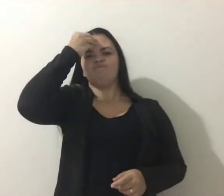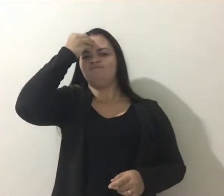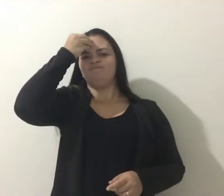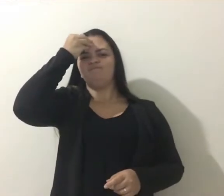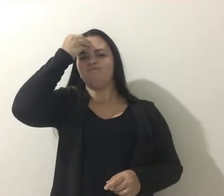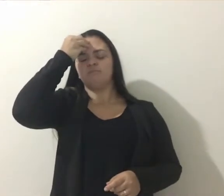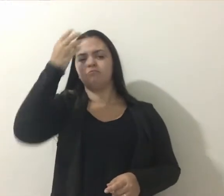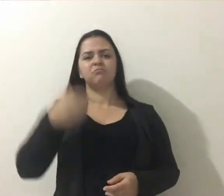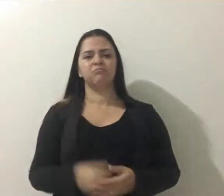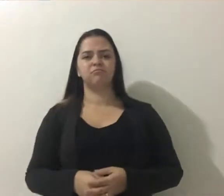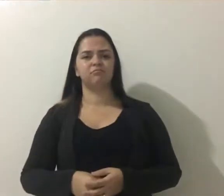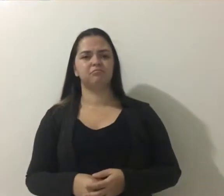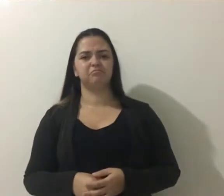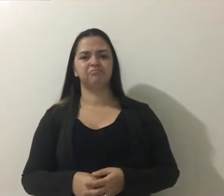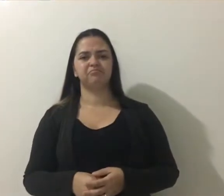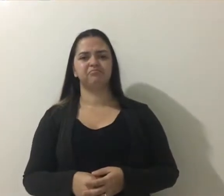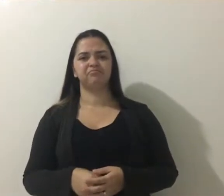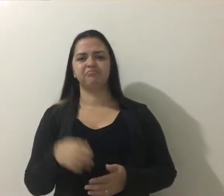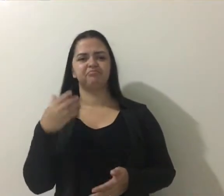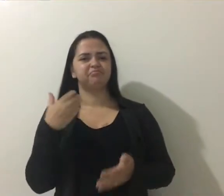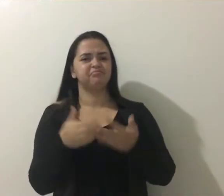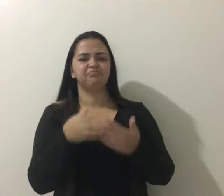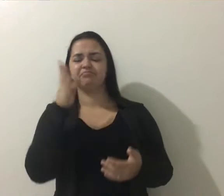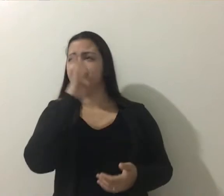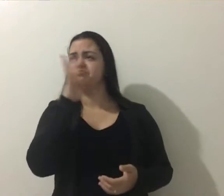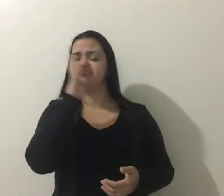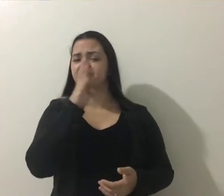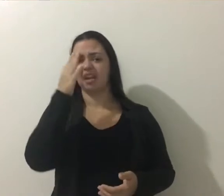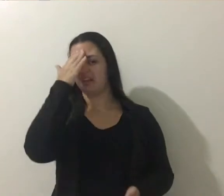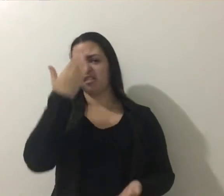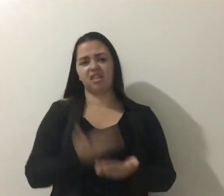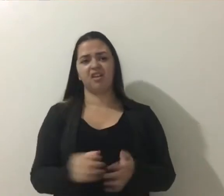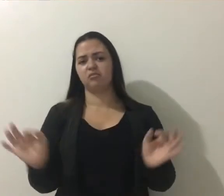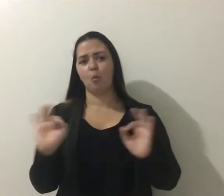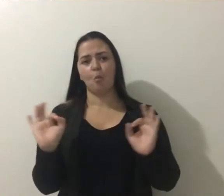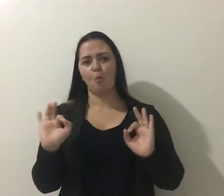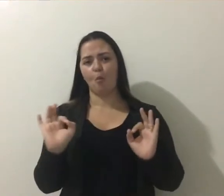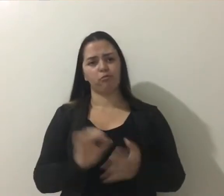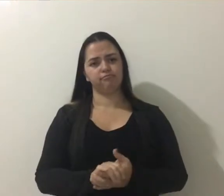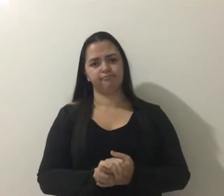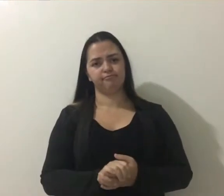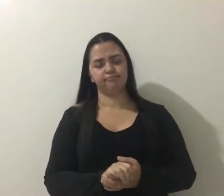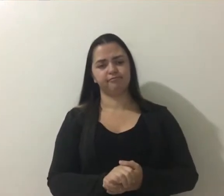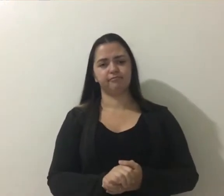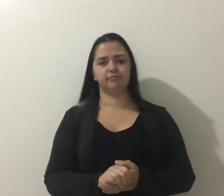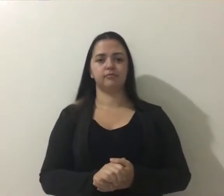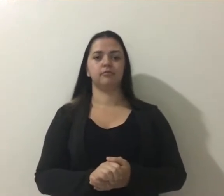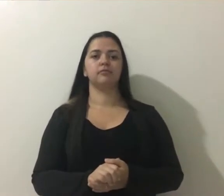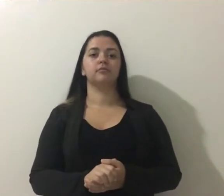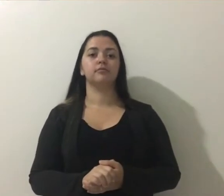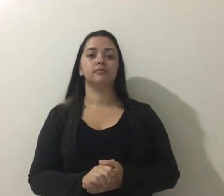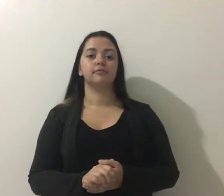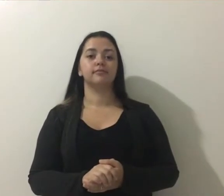discípulos não se importaram, não acreditaram, e nós sabemos que